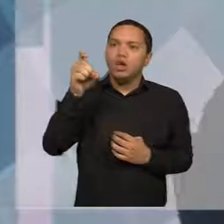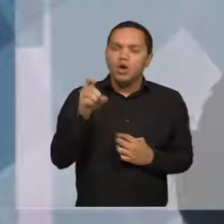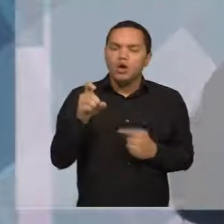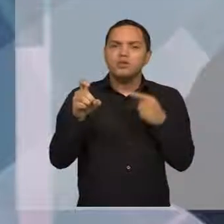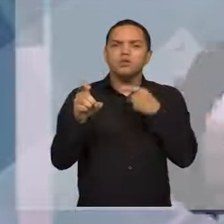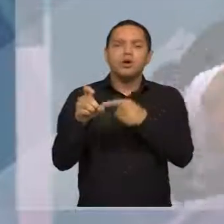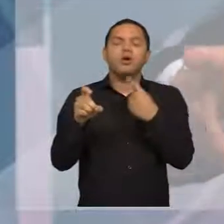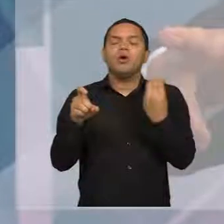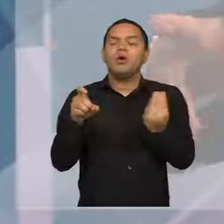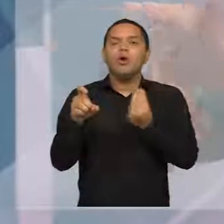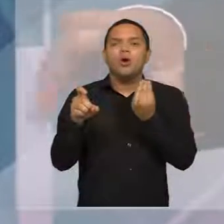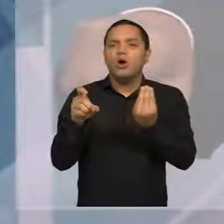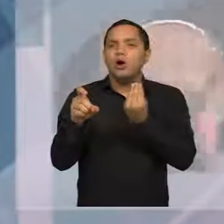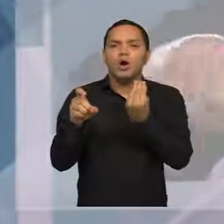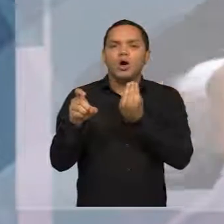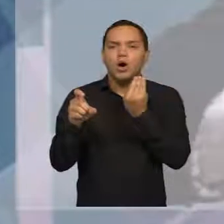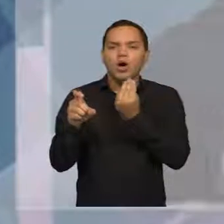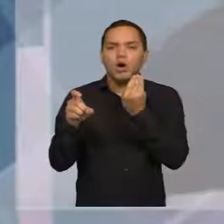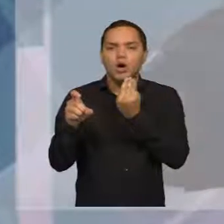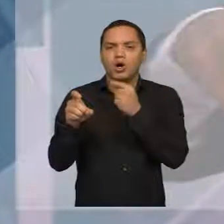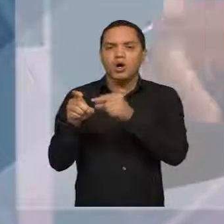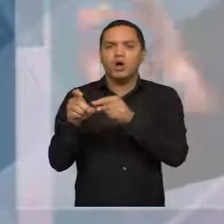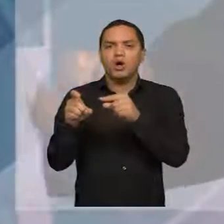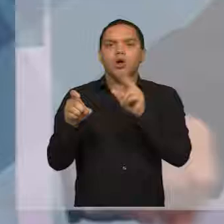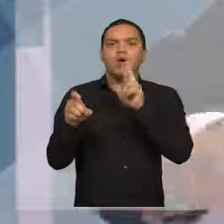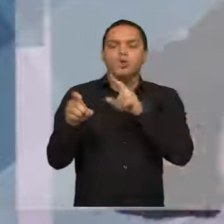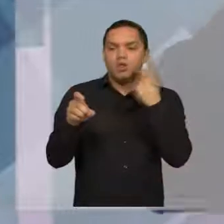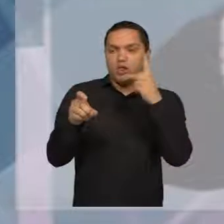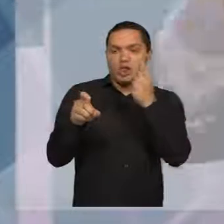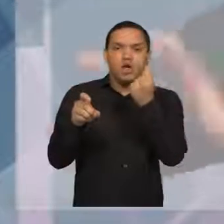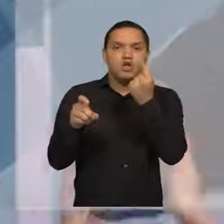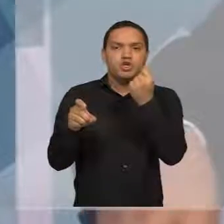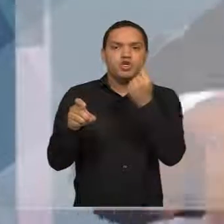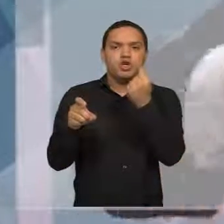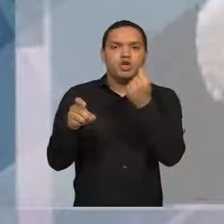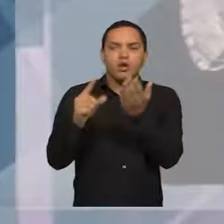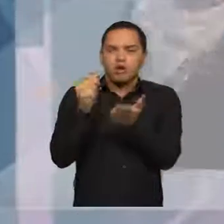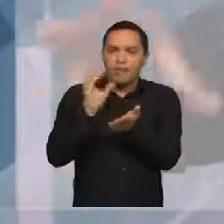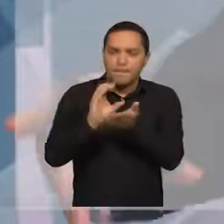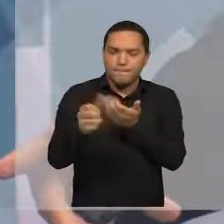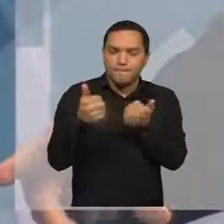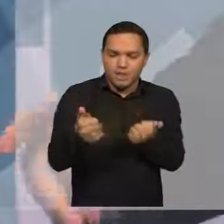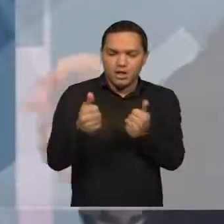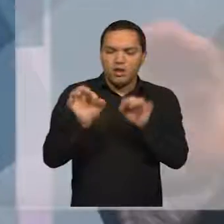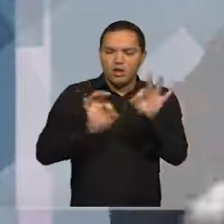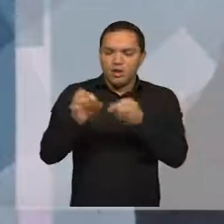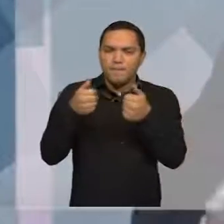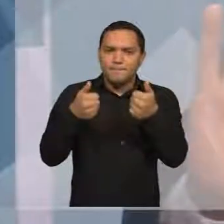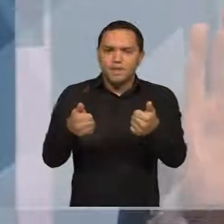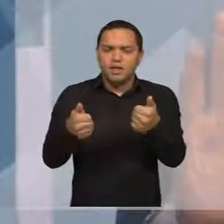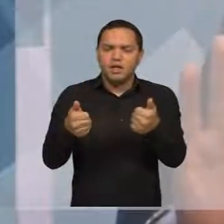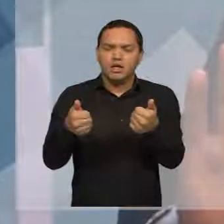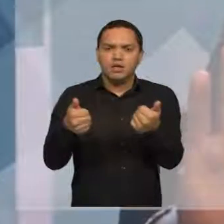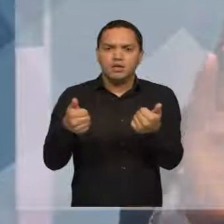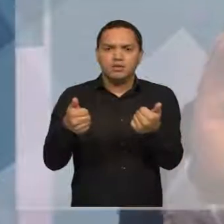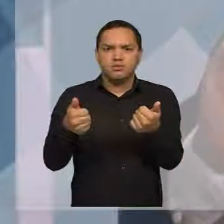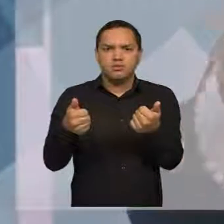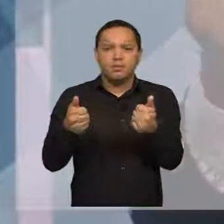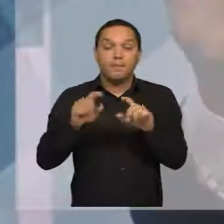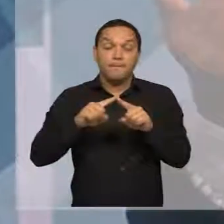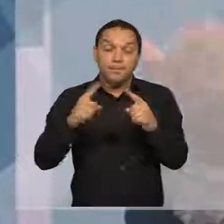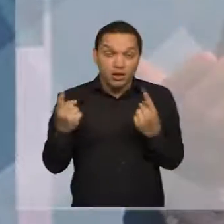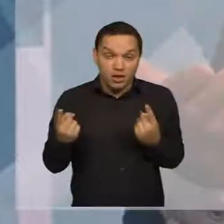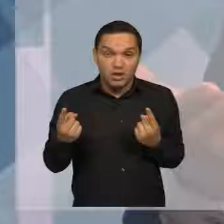como é que ele está utilizando esse dinheiro, se está bem aplicado, se está bem administrado. Mas fora disso, quer dizer,